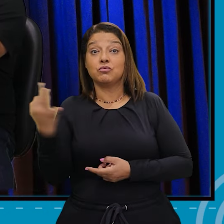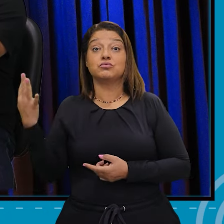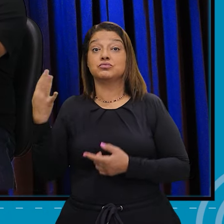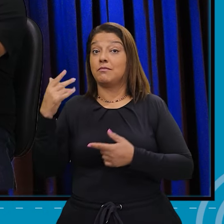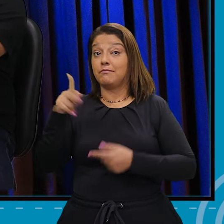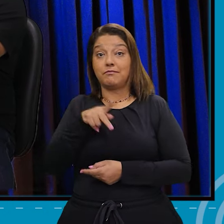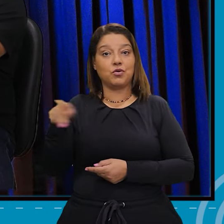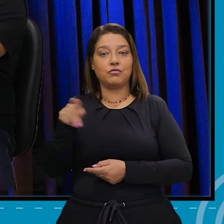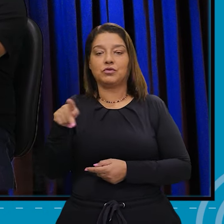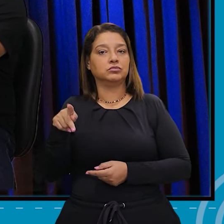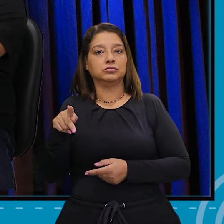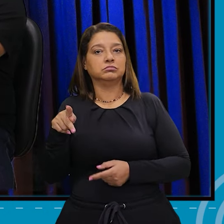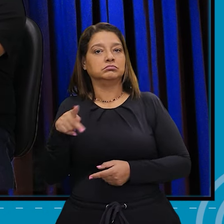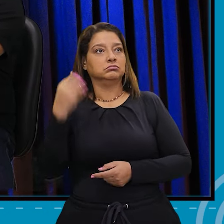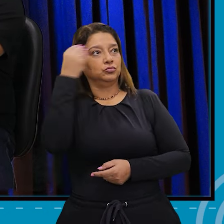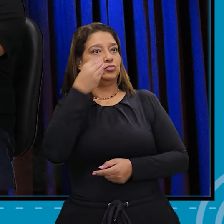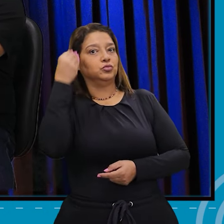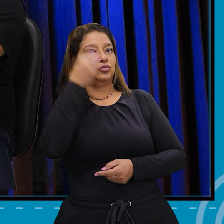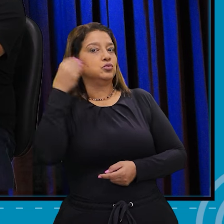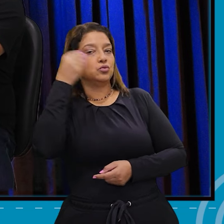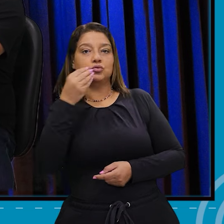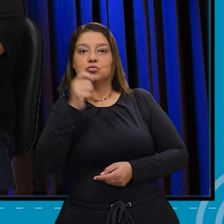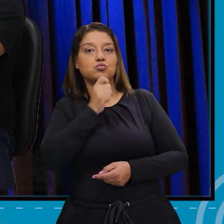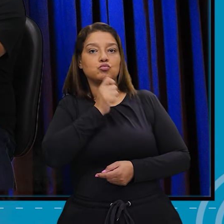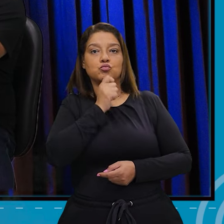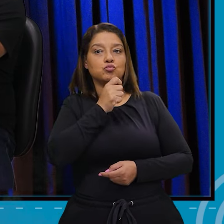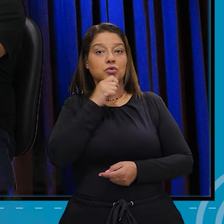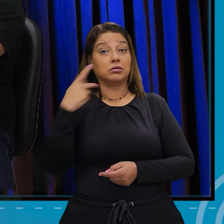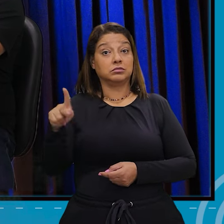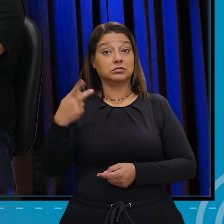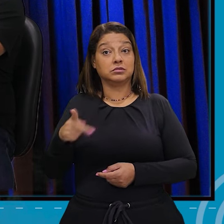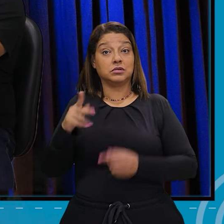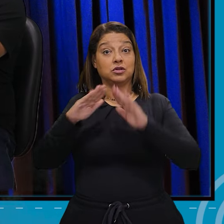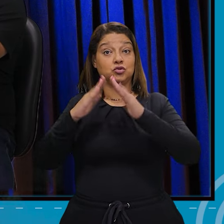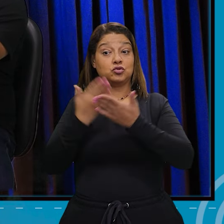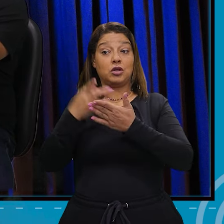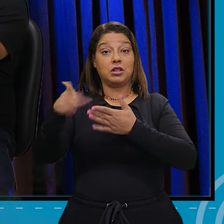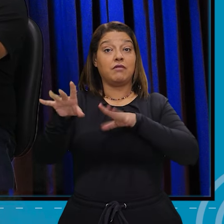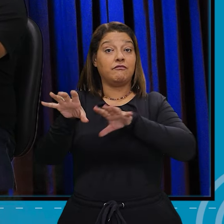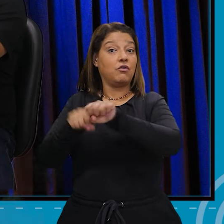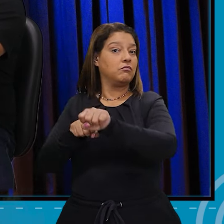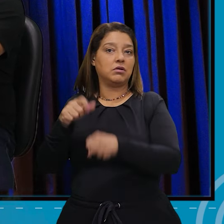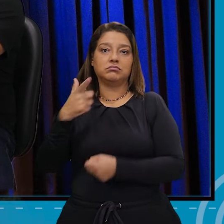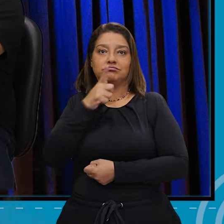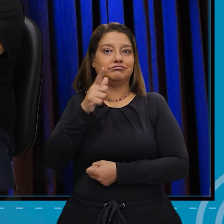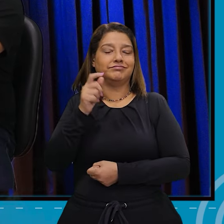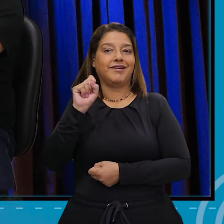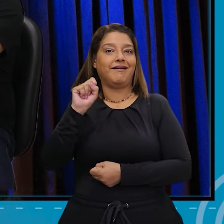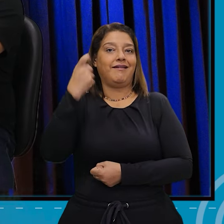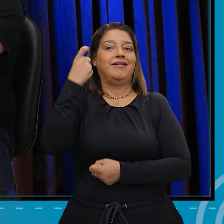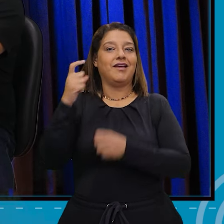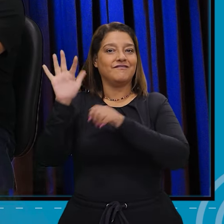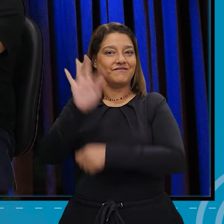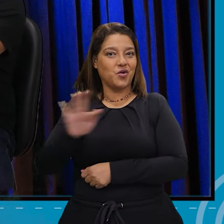muitos professores não tiveram essa vivência no currículo das suas escolas de formação.